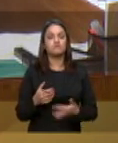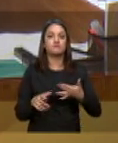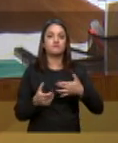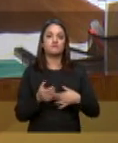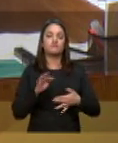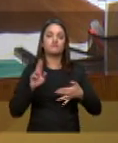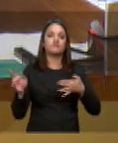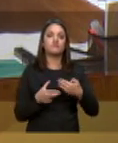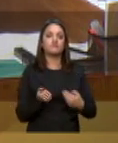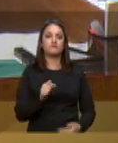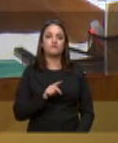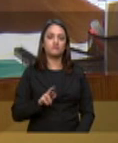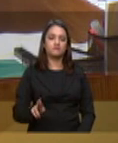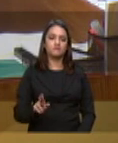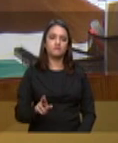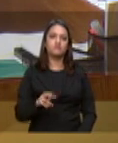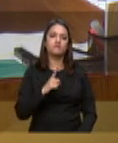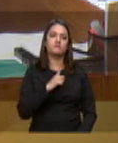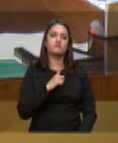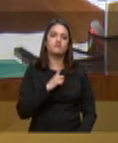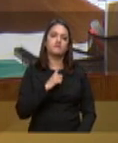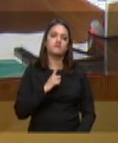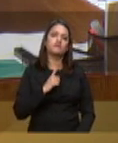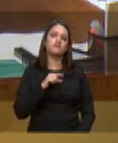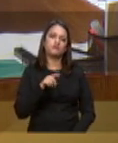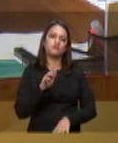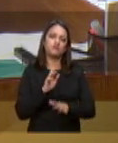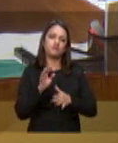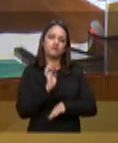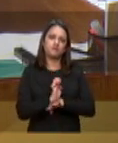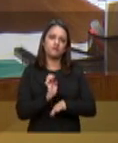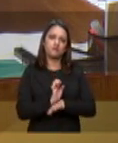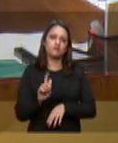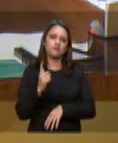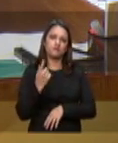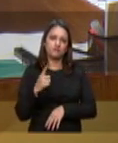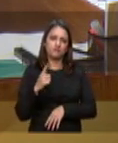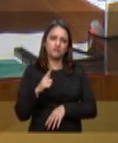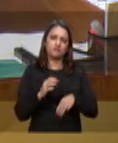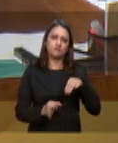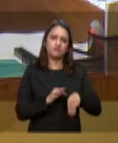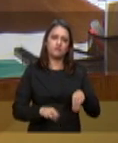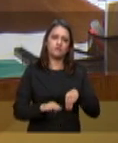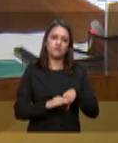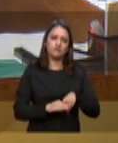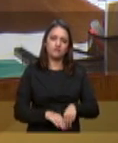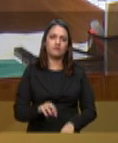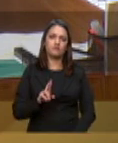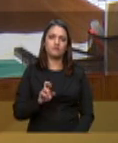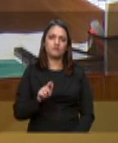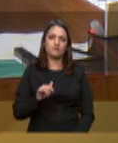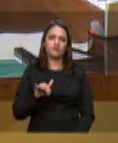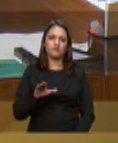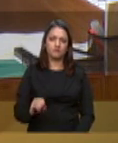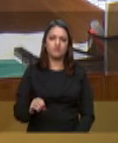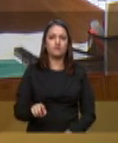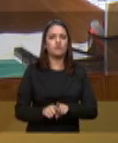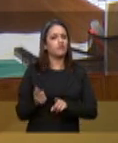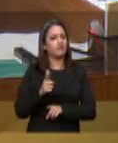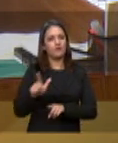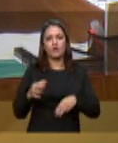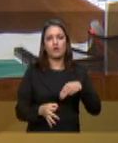Aresp 1.121.680, Goiás, relatoria do ministro Rogério Schietti. Outros, mesmo, nesse mesmo sentido, da lavra